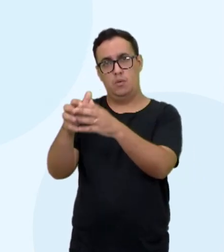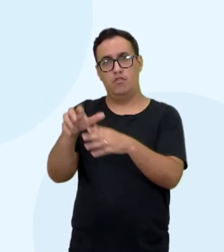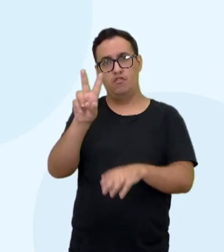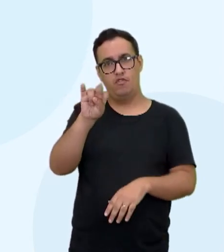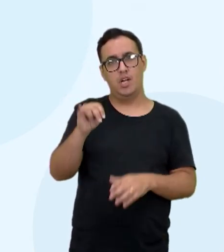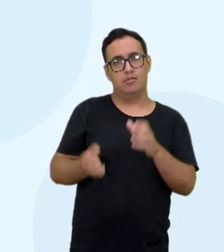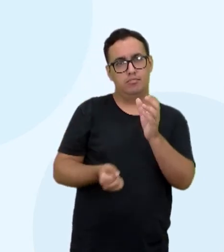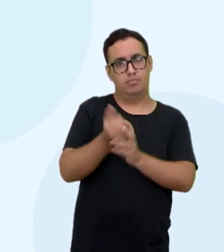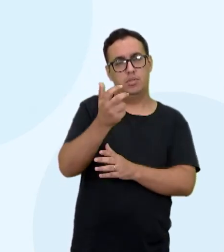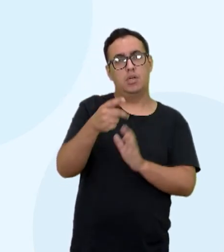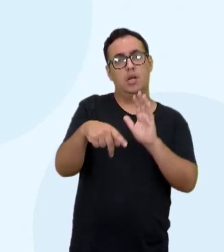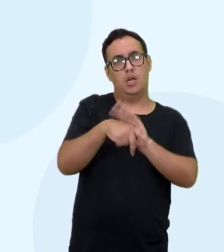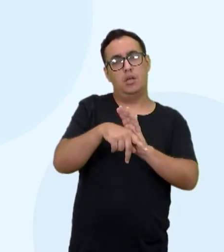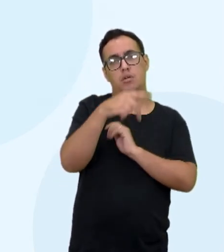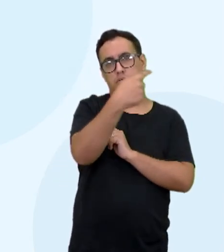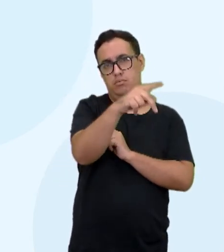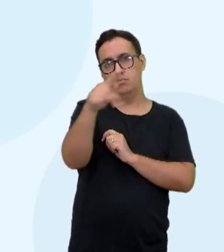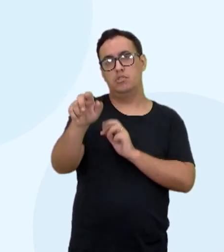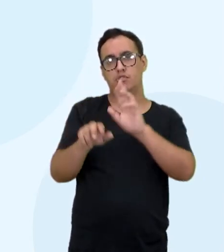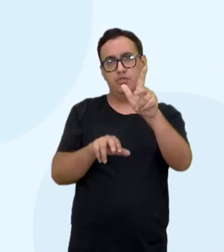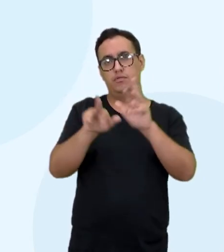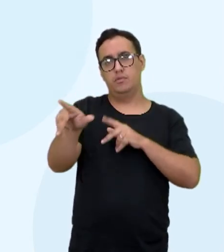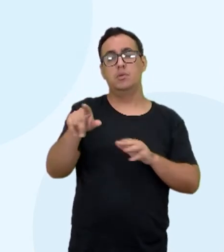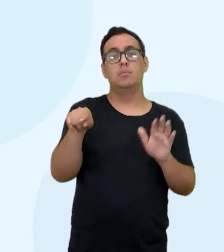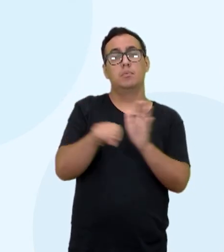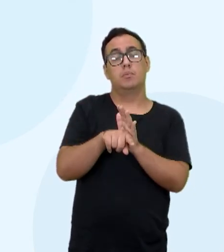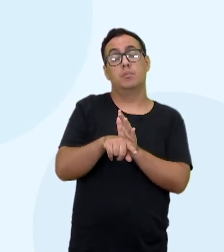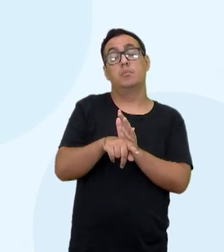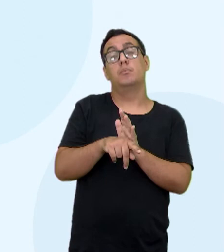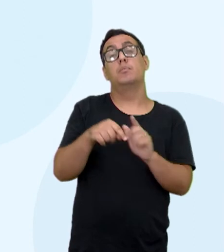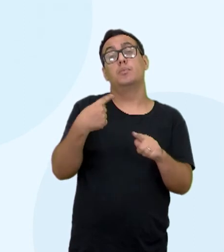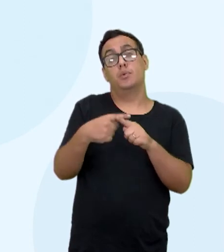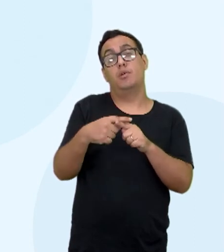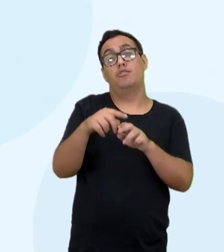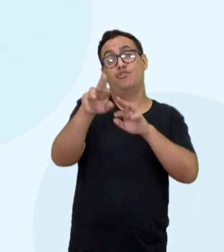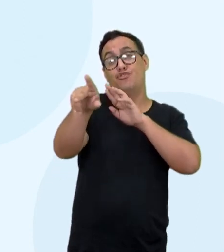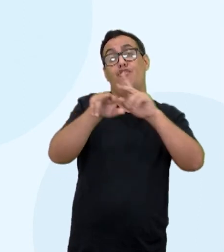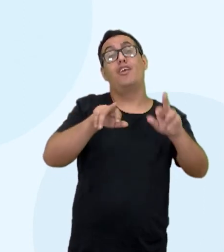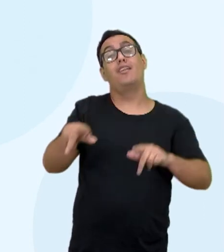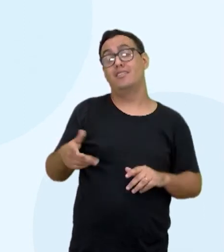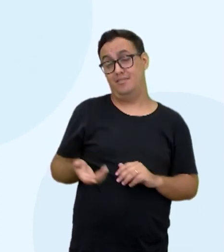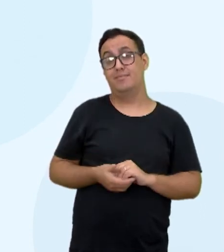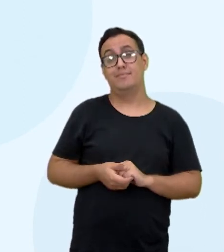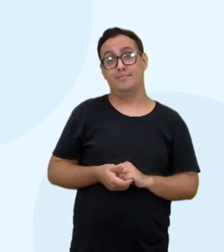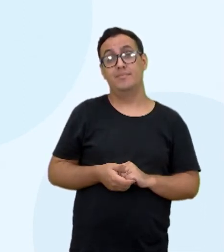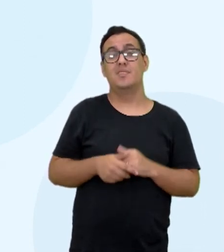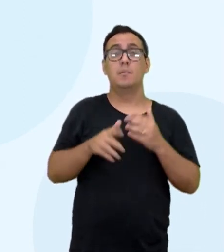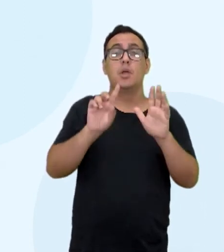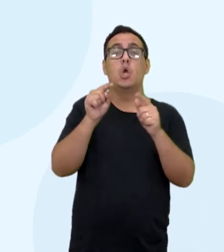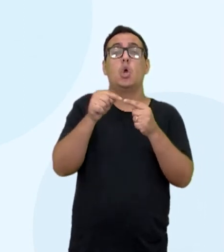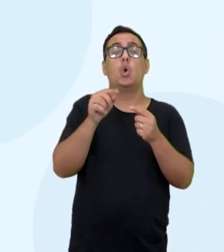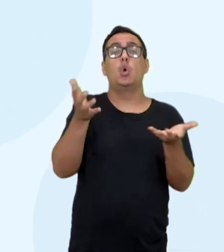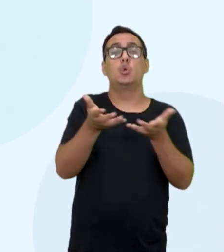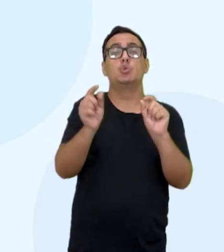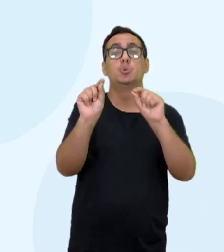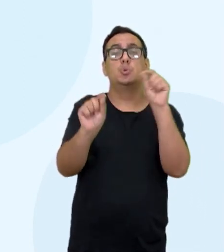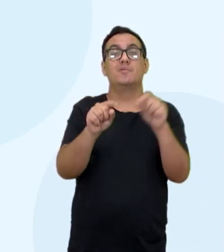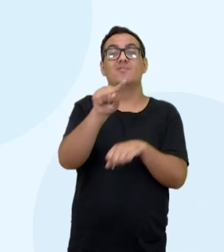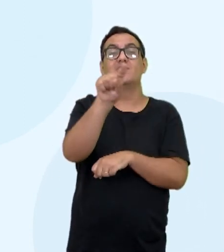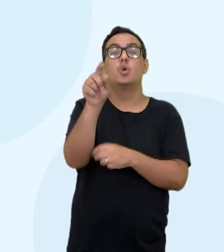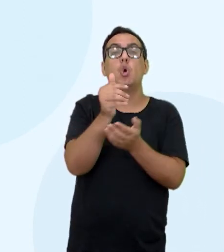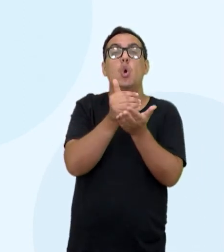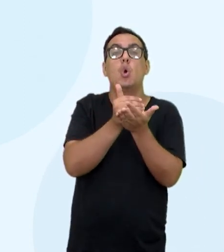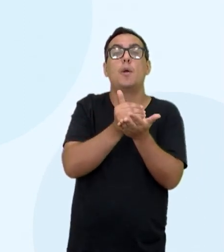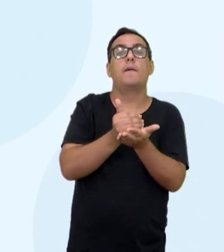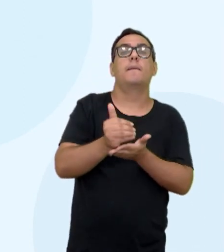glossário diferente, porque consultará materiais e fontes diferentes, tá certo? Mas o objetivo é que vocês, então, na aula de hoje, iniciem